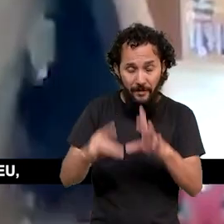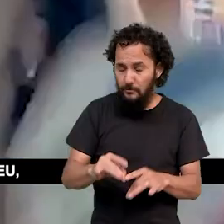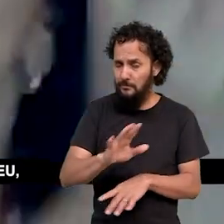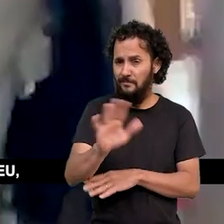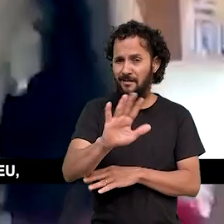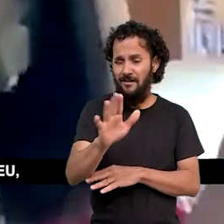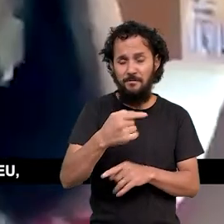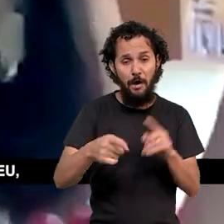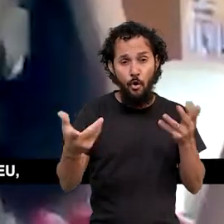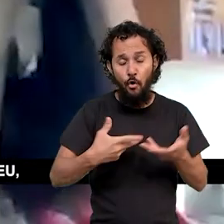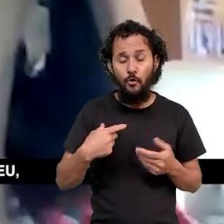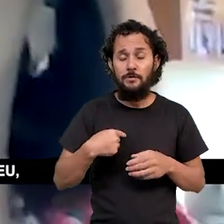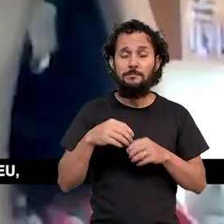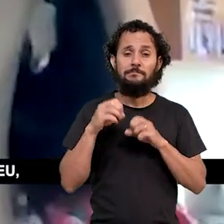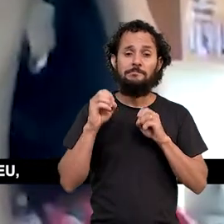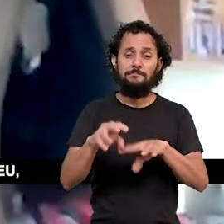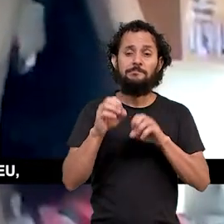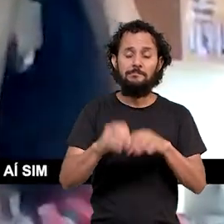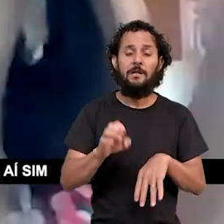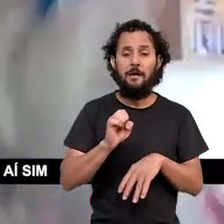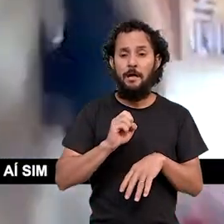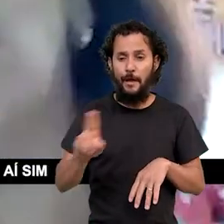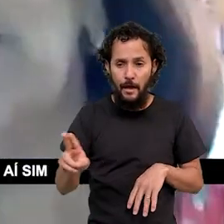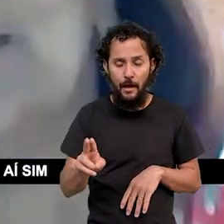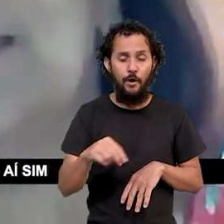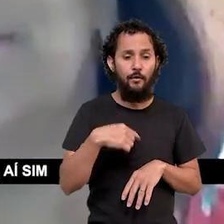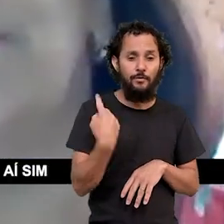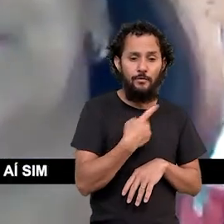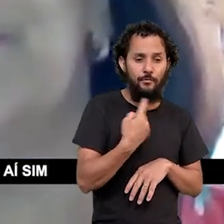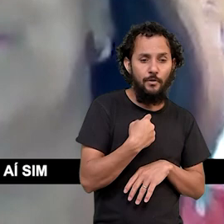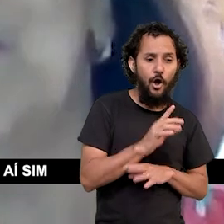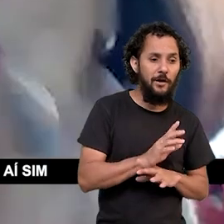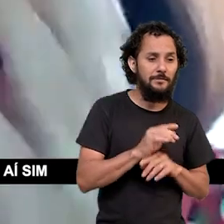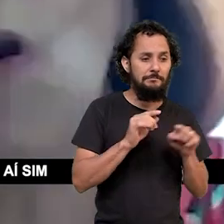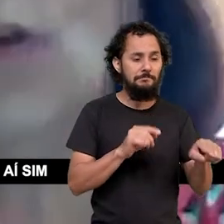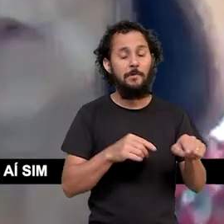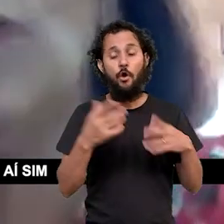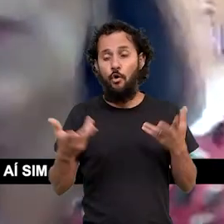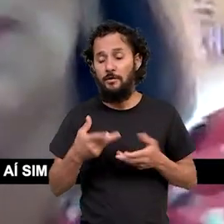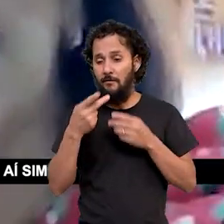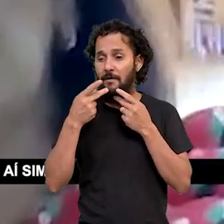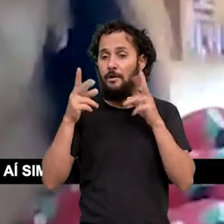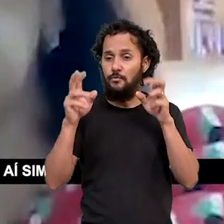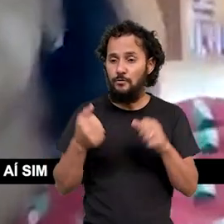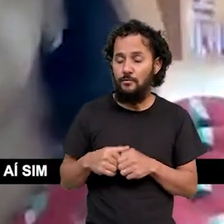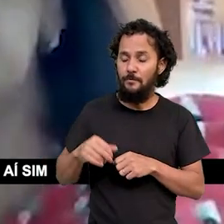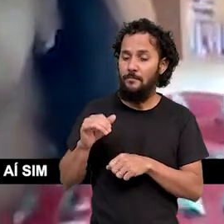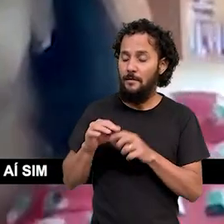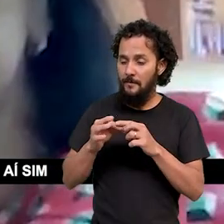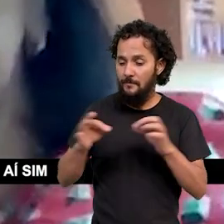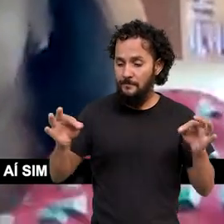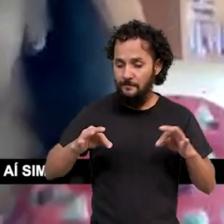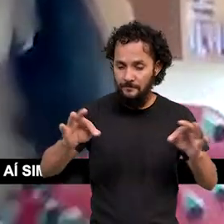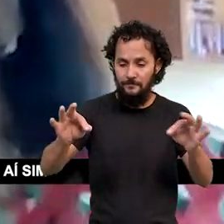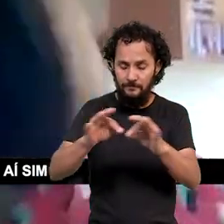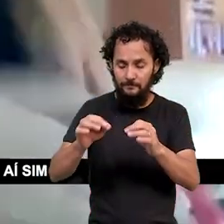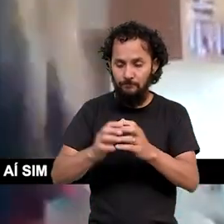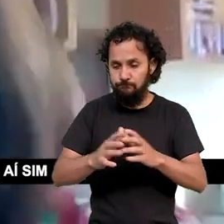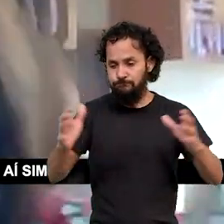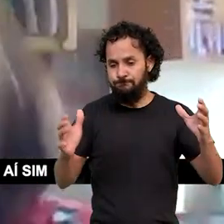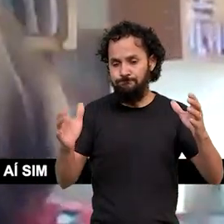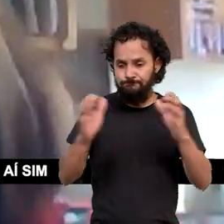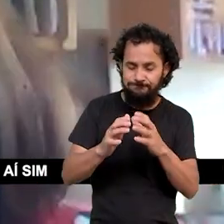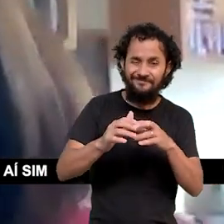conteúdos. Hoje eu vou trabalhar o eu, o outro e o nós. Hoje eu vou trabalhar medidas,